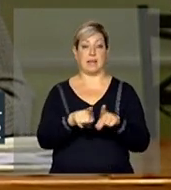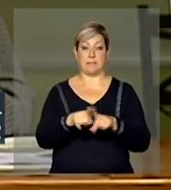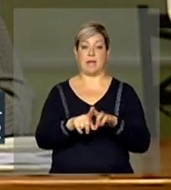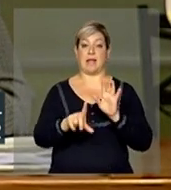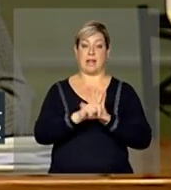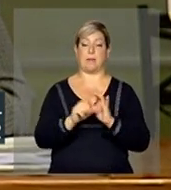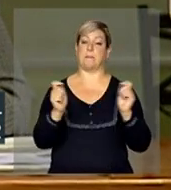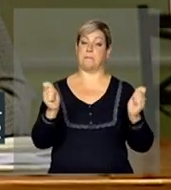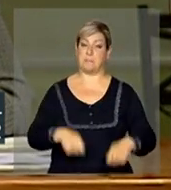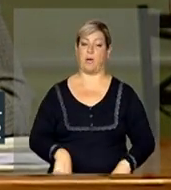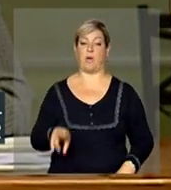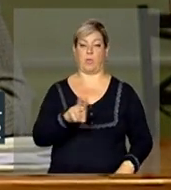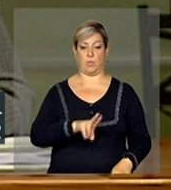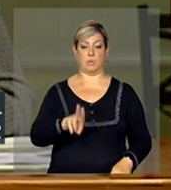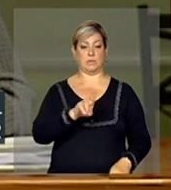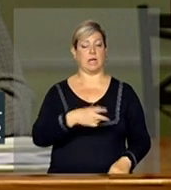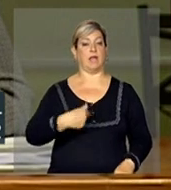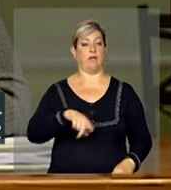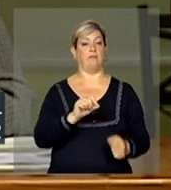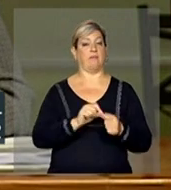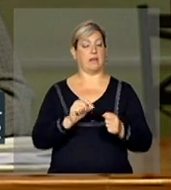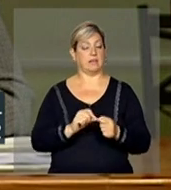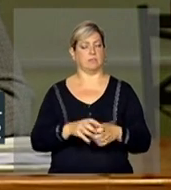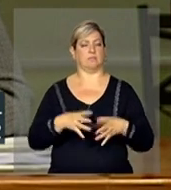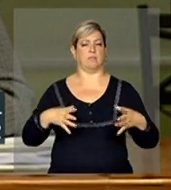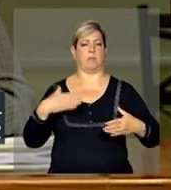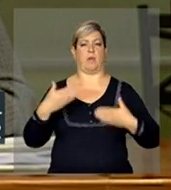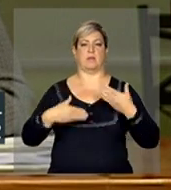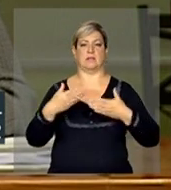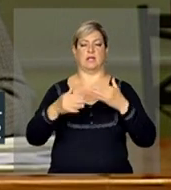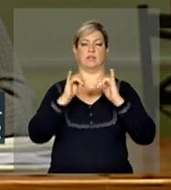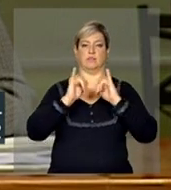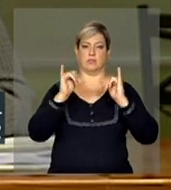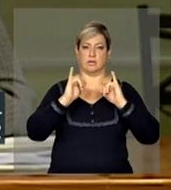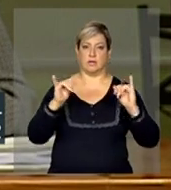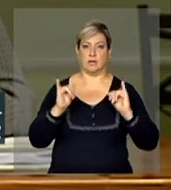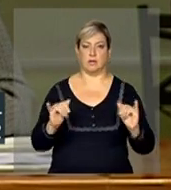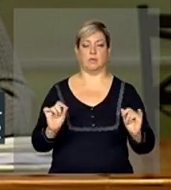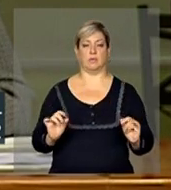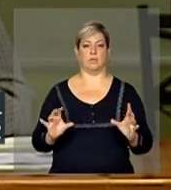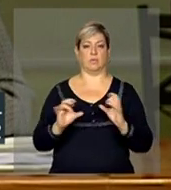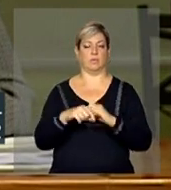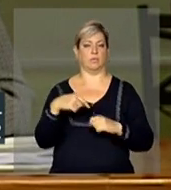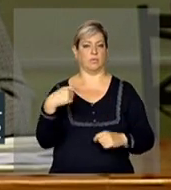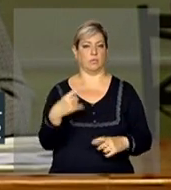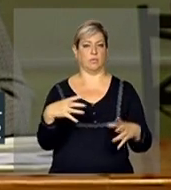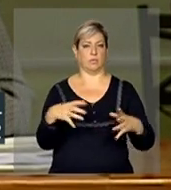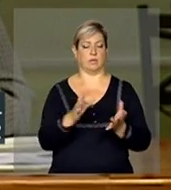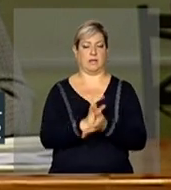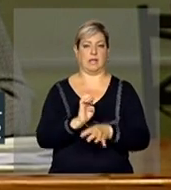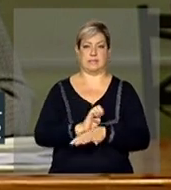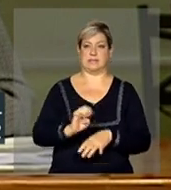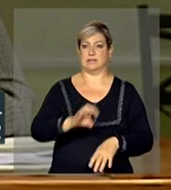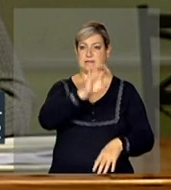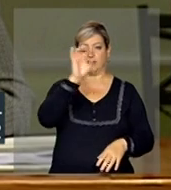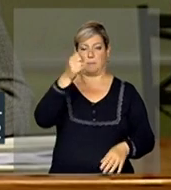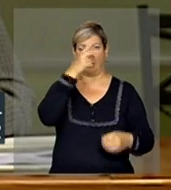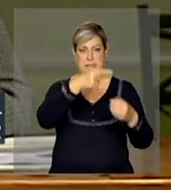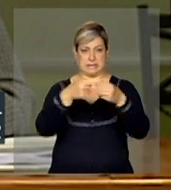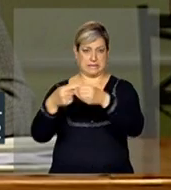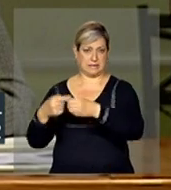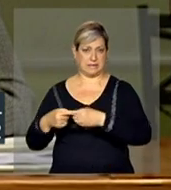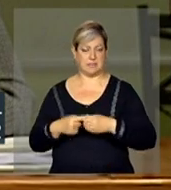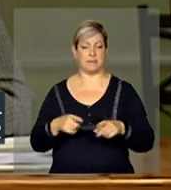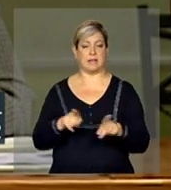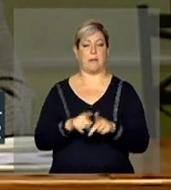nós estamos fazendo um amplo processo de divulgação e de formação das equipes de estados e municípios para que eles possam